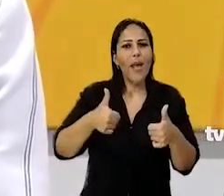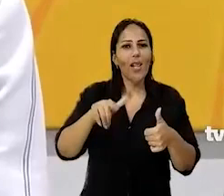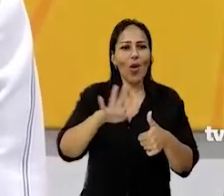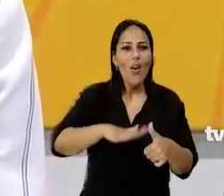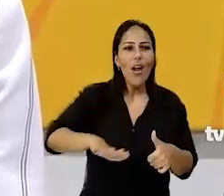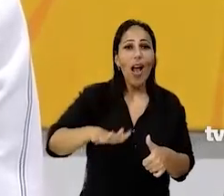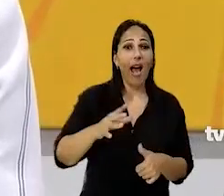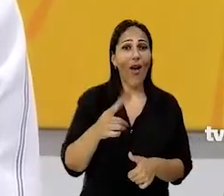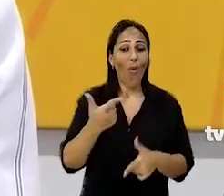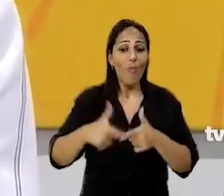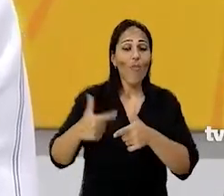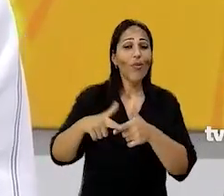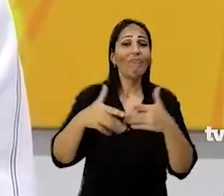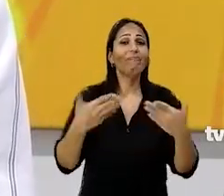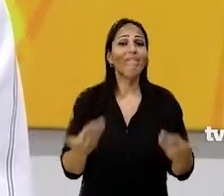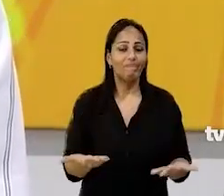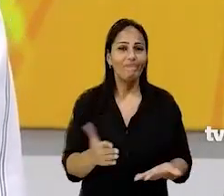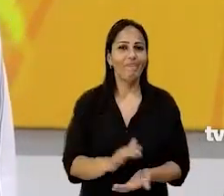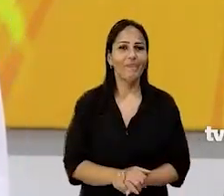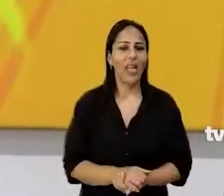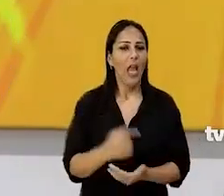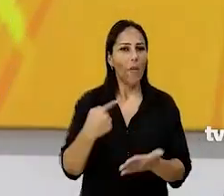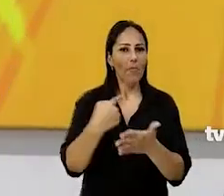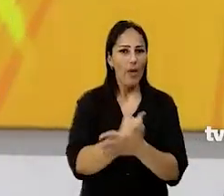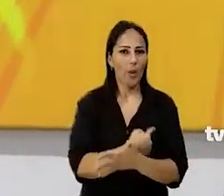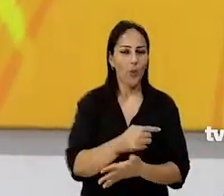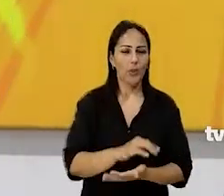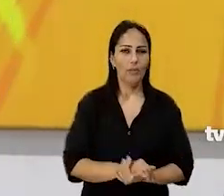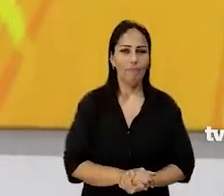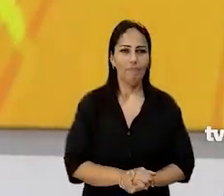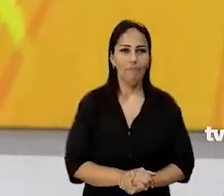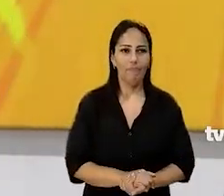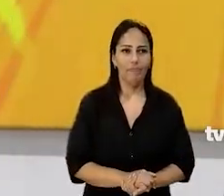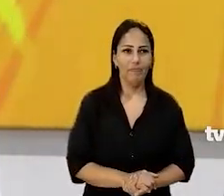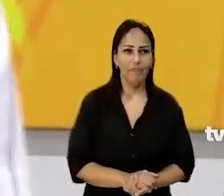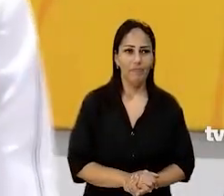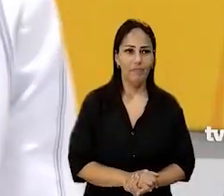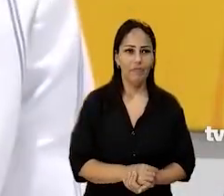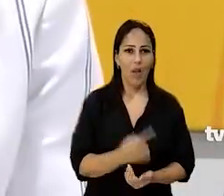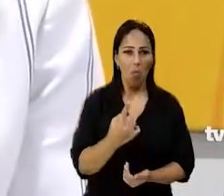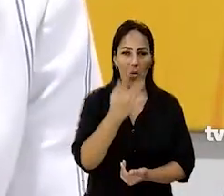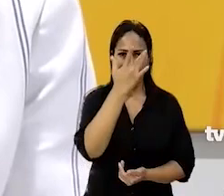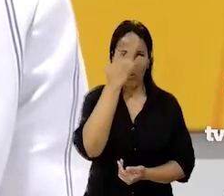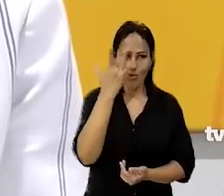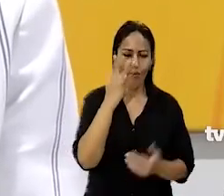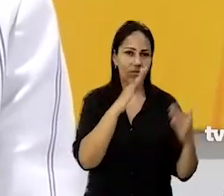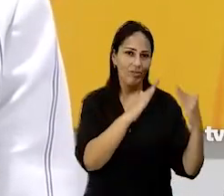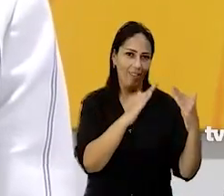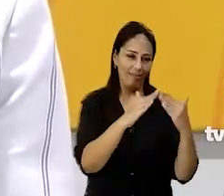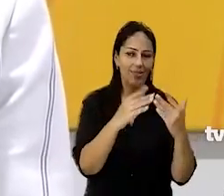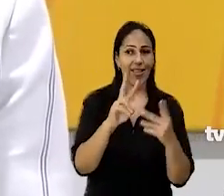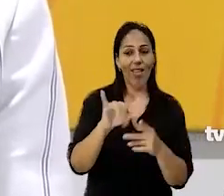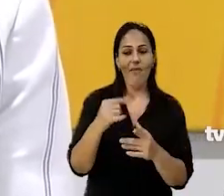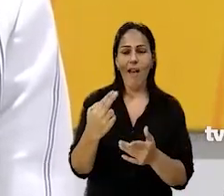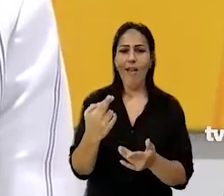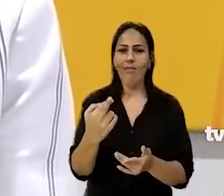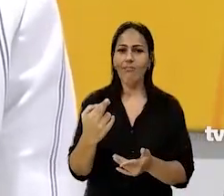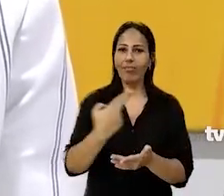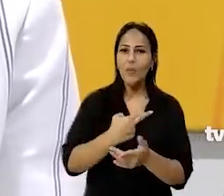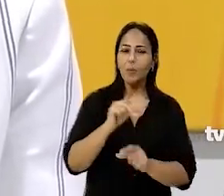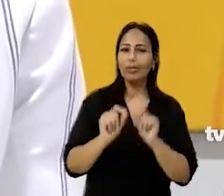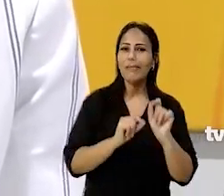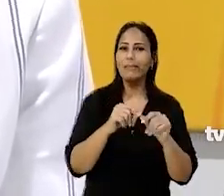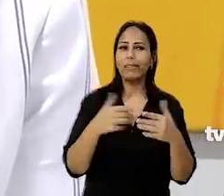essa nossa situação? Esta é a pergunta feita por um internauta. E quem vai responder esta